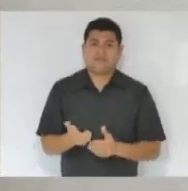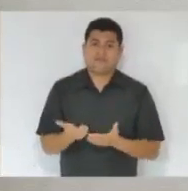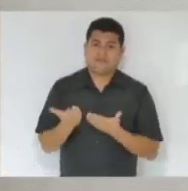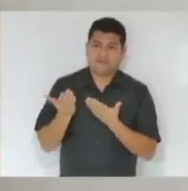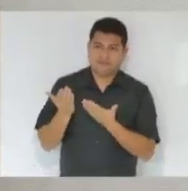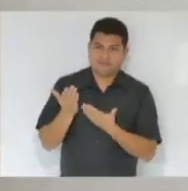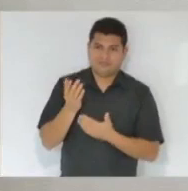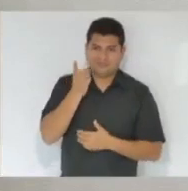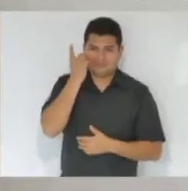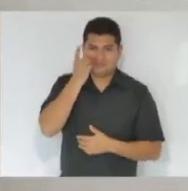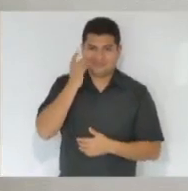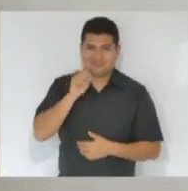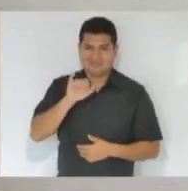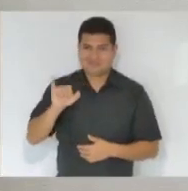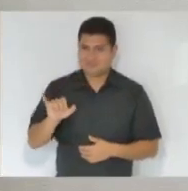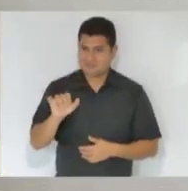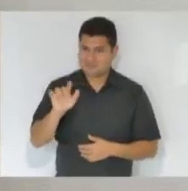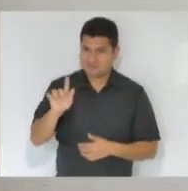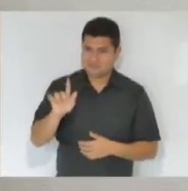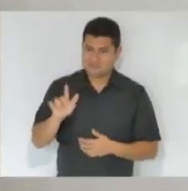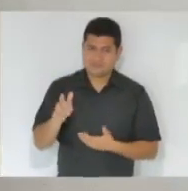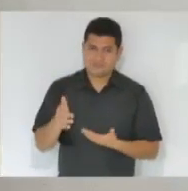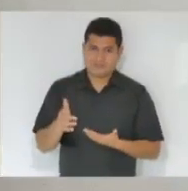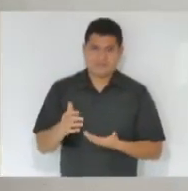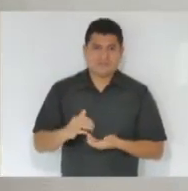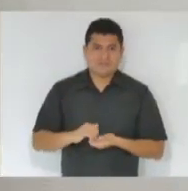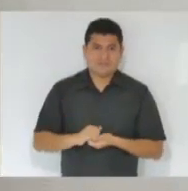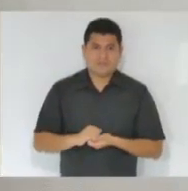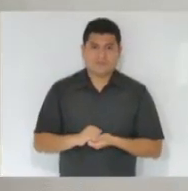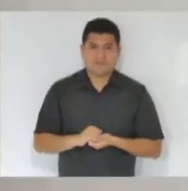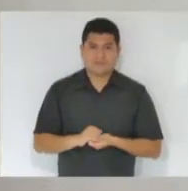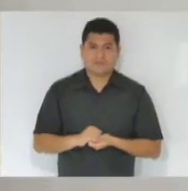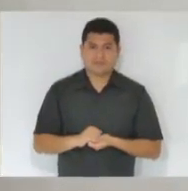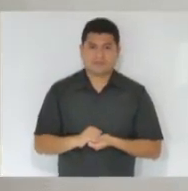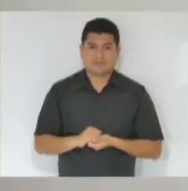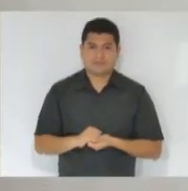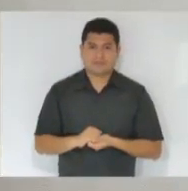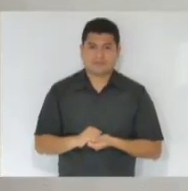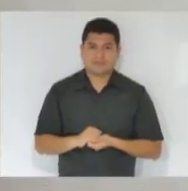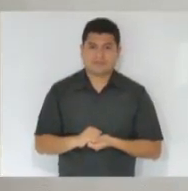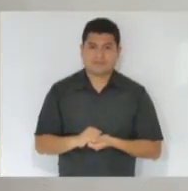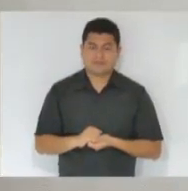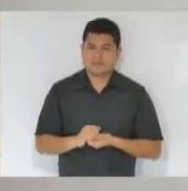deputado que preside esta sessão, o deputado